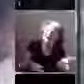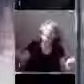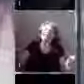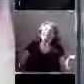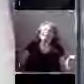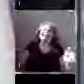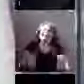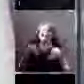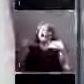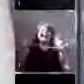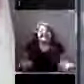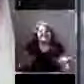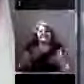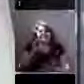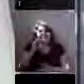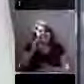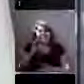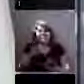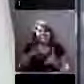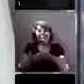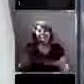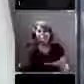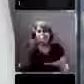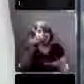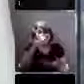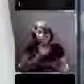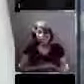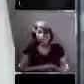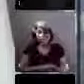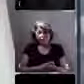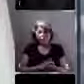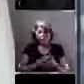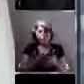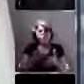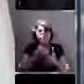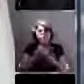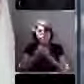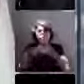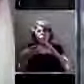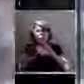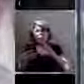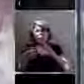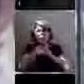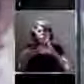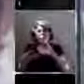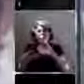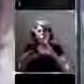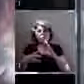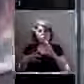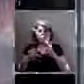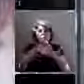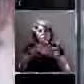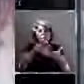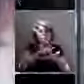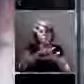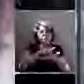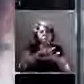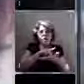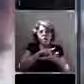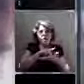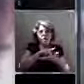Oh, meu Deus do céu. Tá, ainda, ao menos em uma característica, aí tem, ainda nessa página, depois